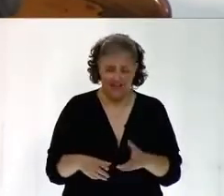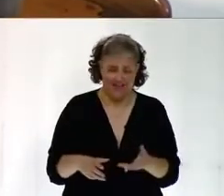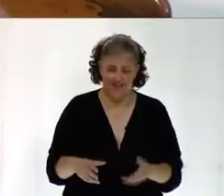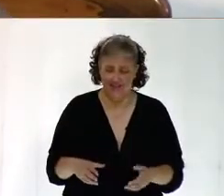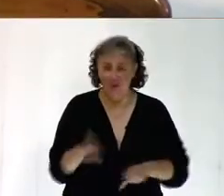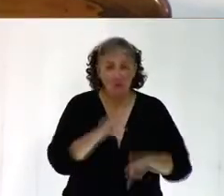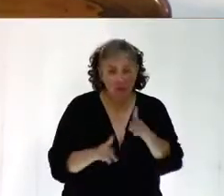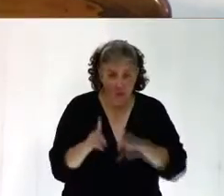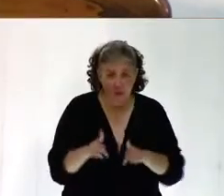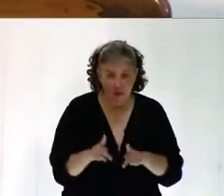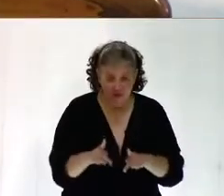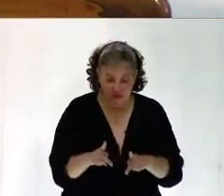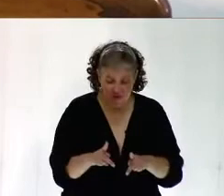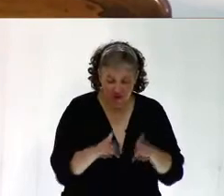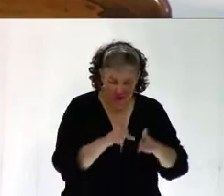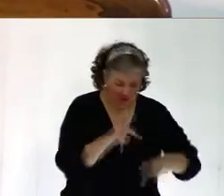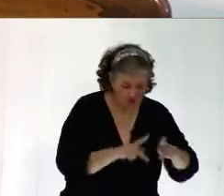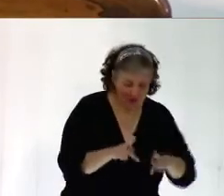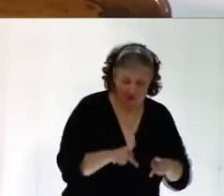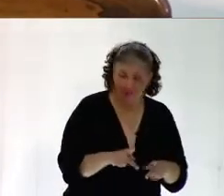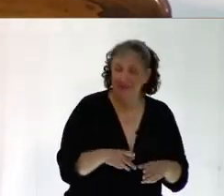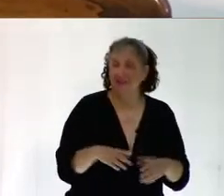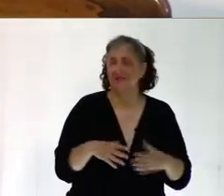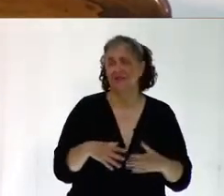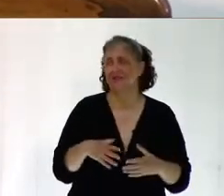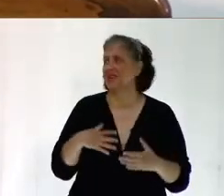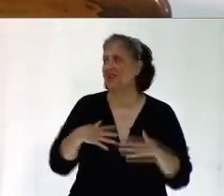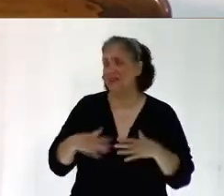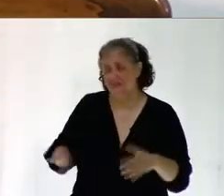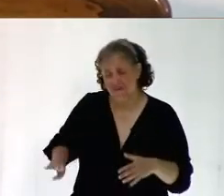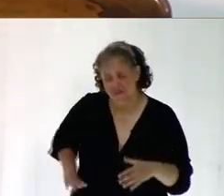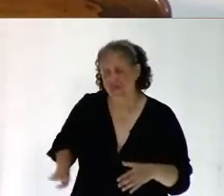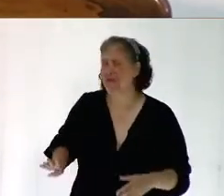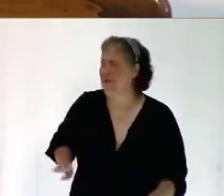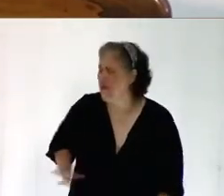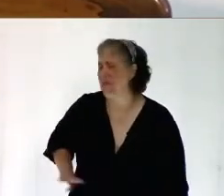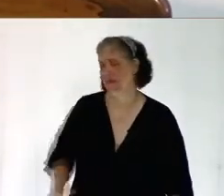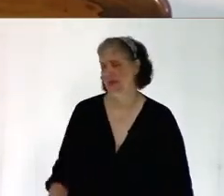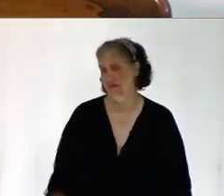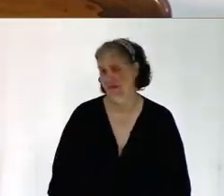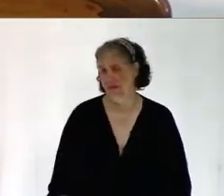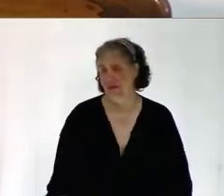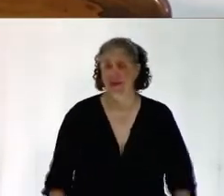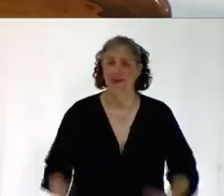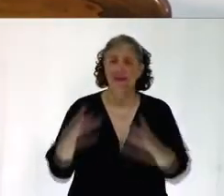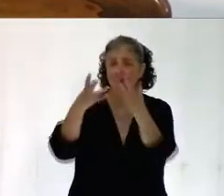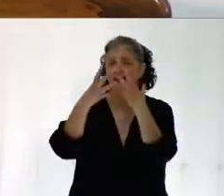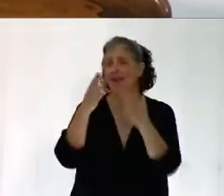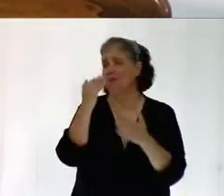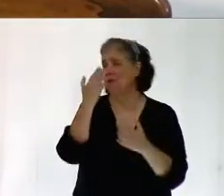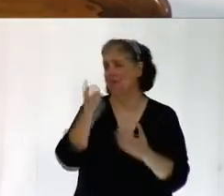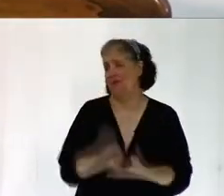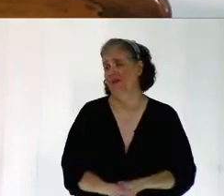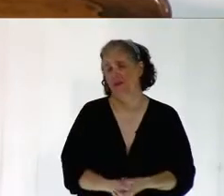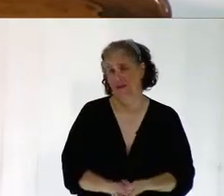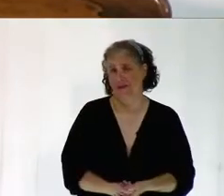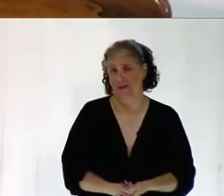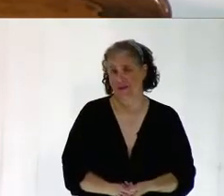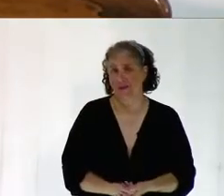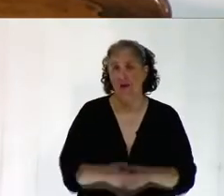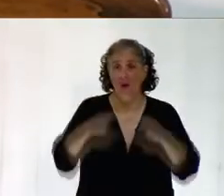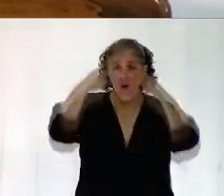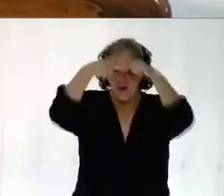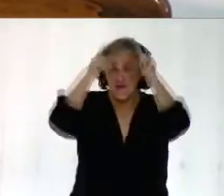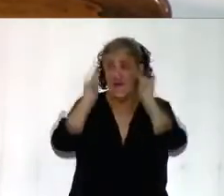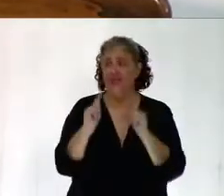as panelas do egito se você voltar a estas passagens e ler o que aconteceu o povo que tentou ao